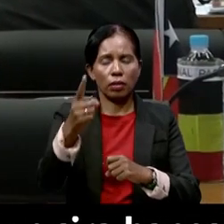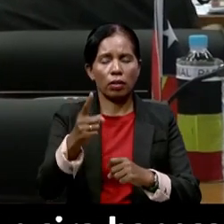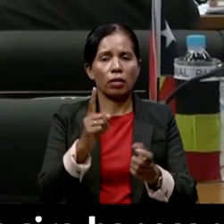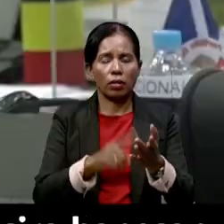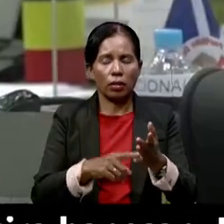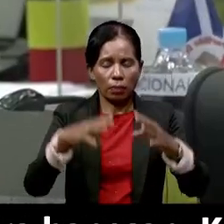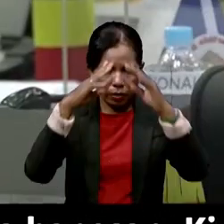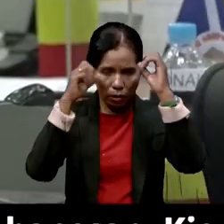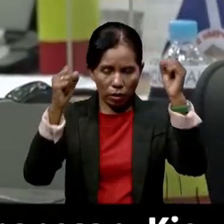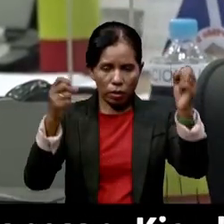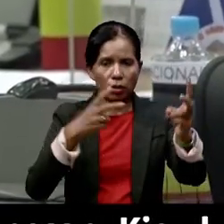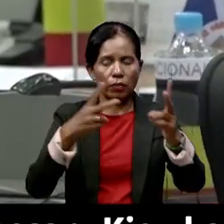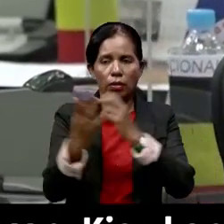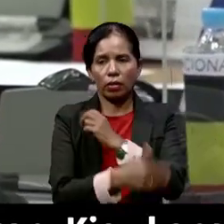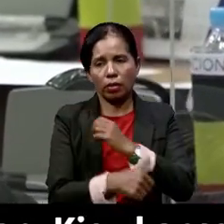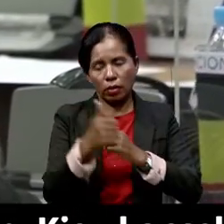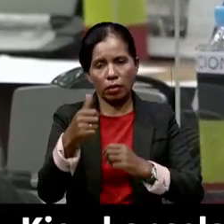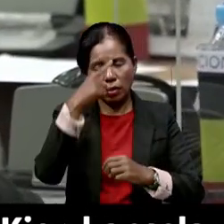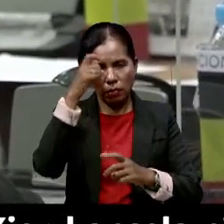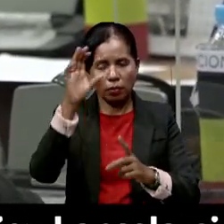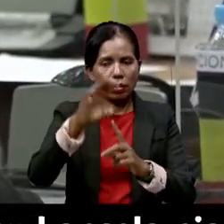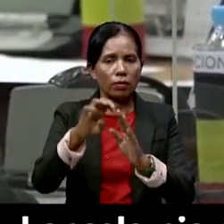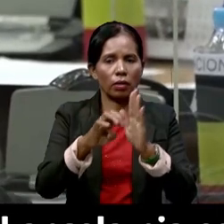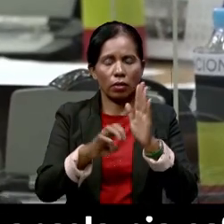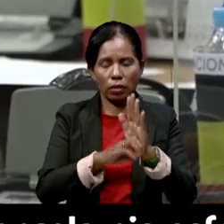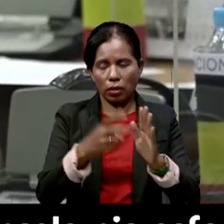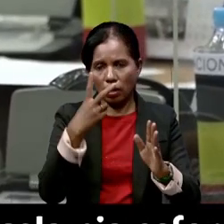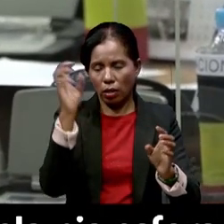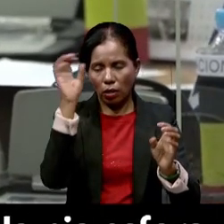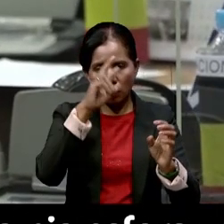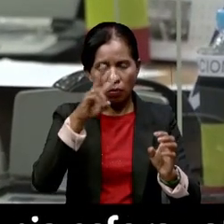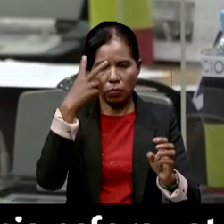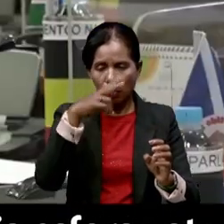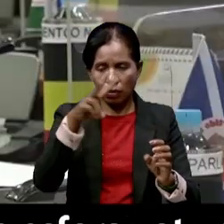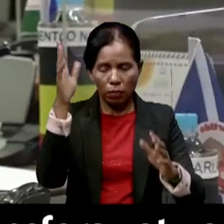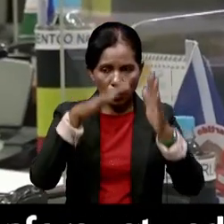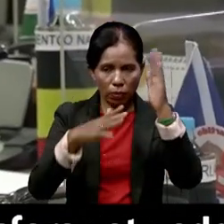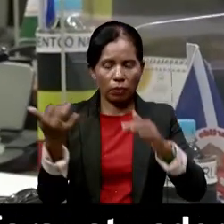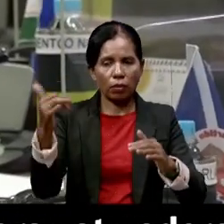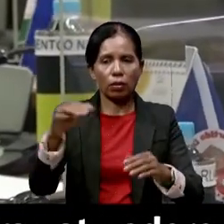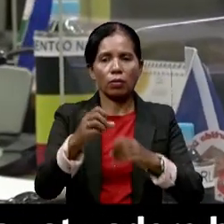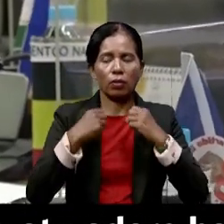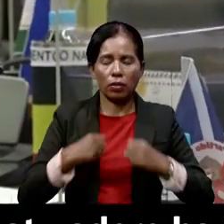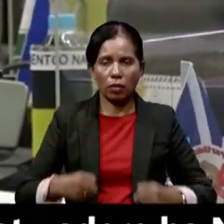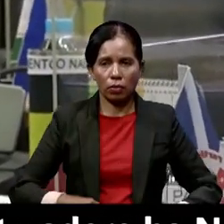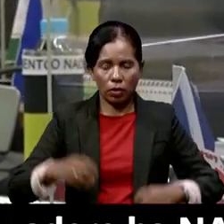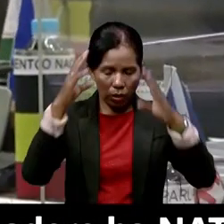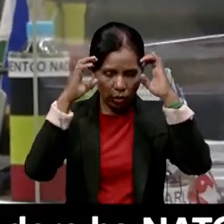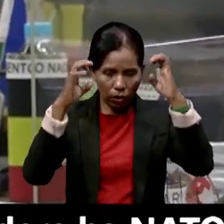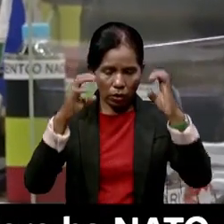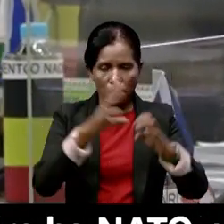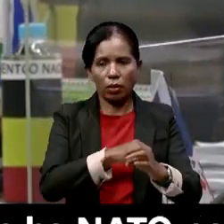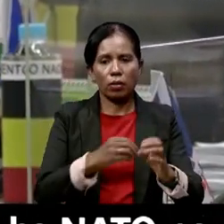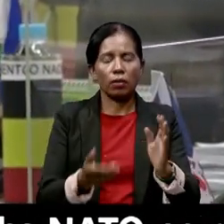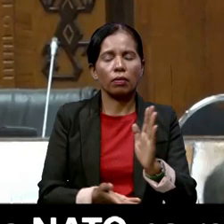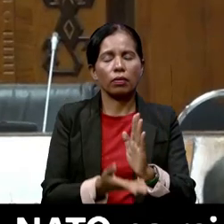nia viagem ba estrangeiro, tamo considera se festado ladun preocupa o problema sira e harailaran, hanesan setor saúde, educação, no inflação